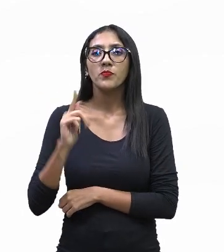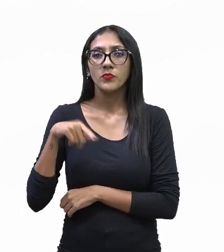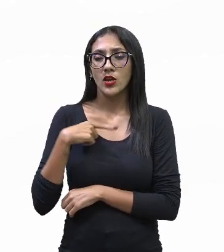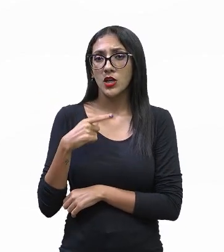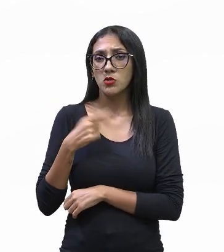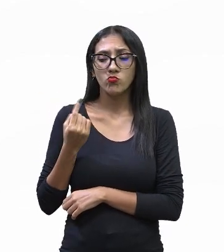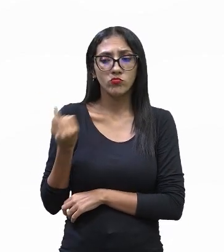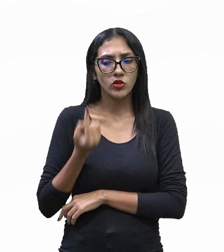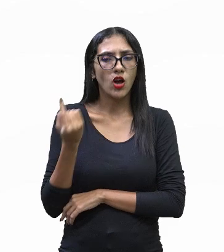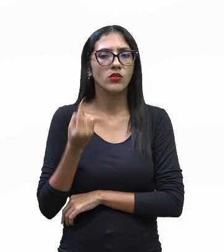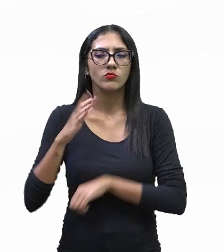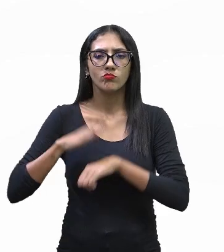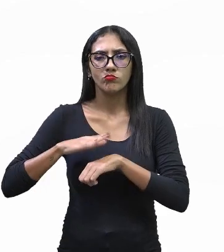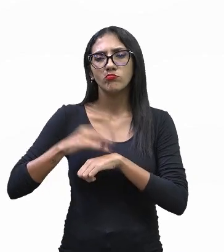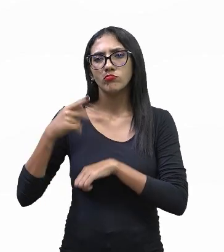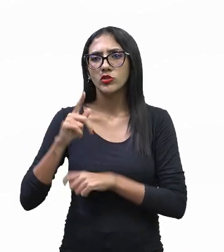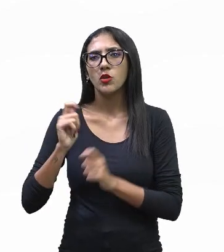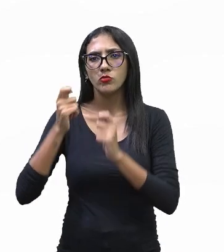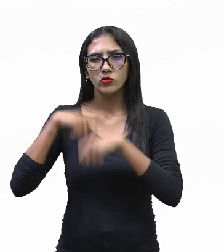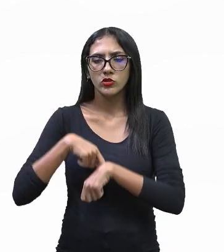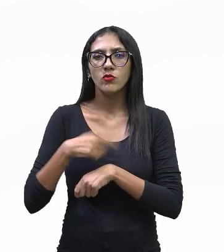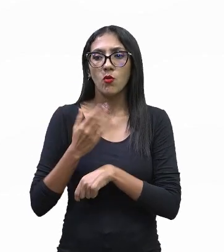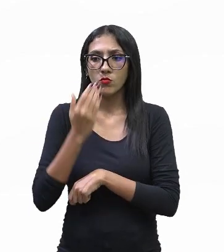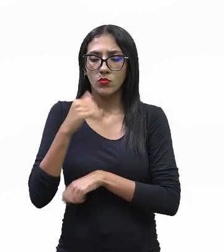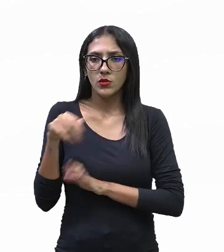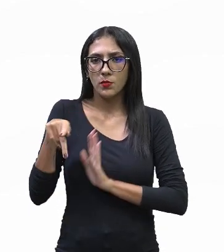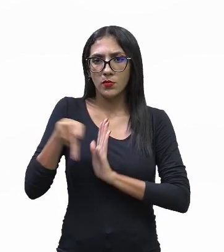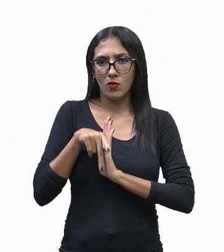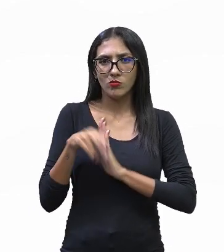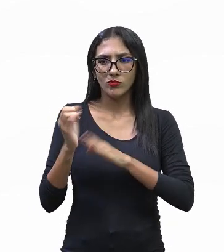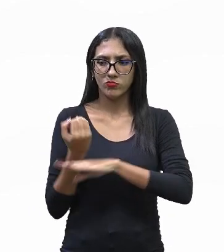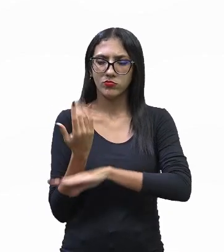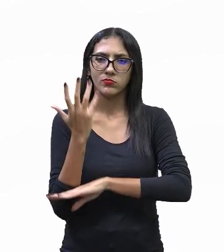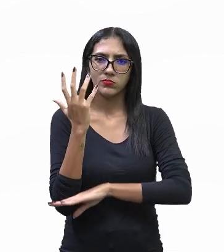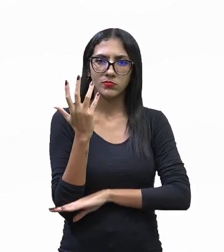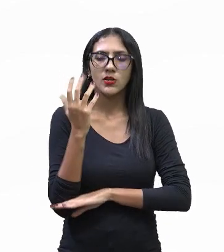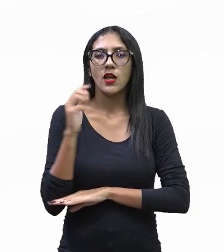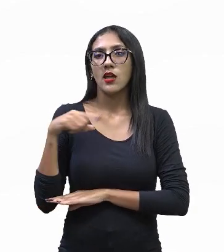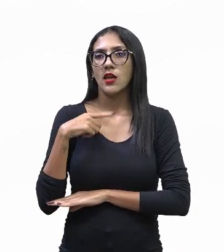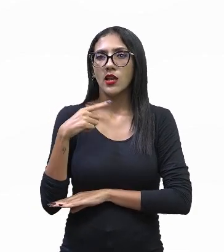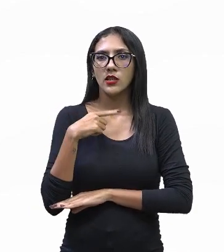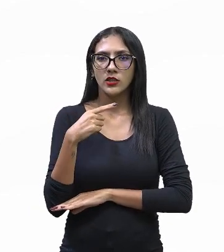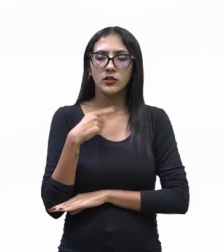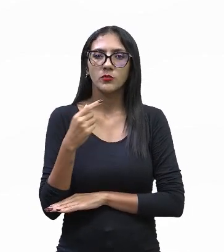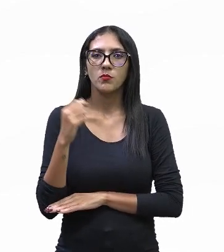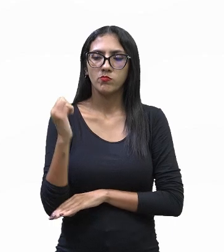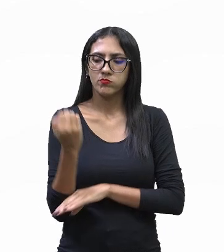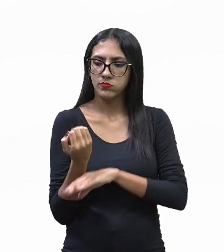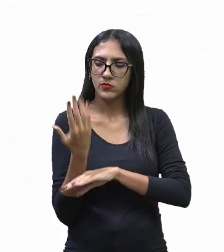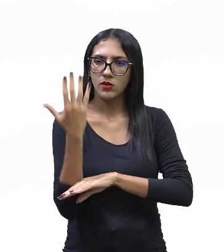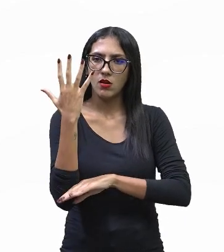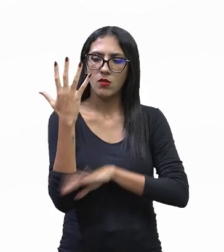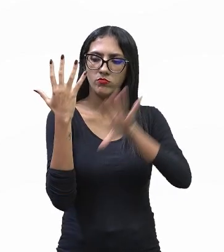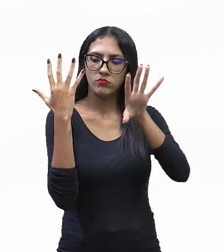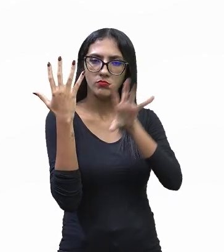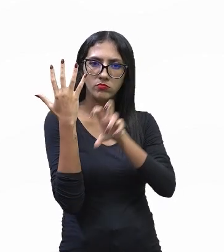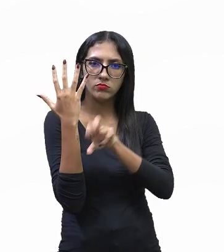que conseguem produzir o seu próprio alimento, né, as plantas, e ele absorve o gás